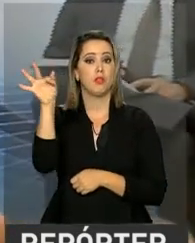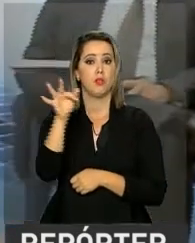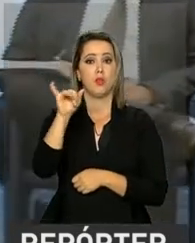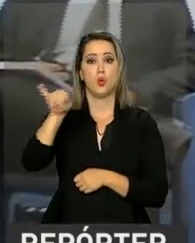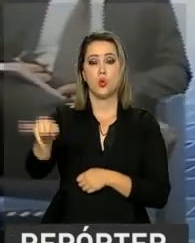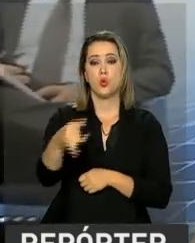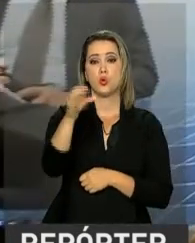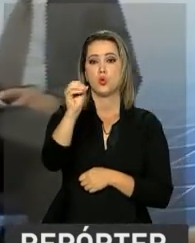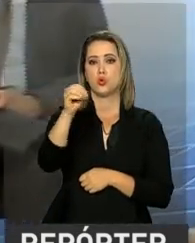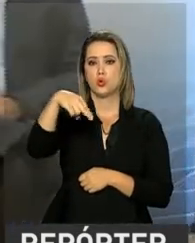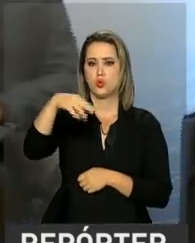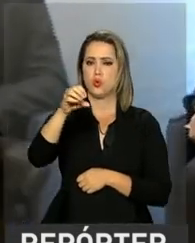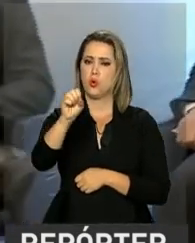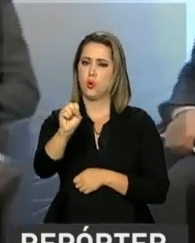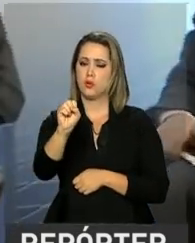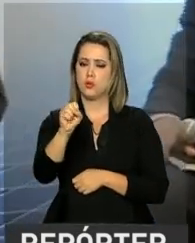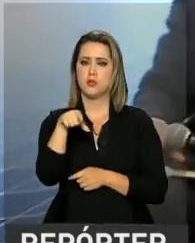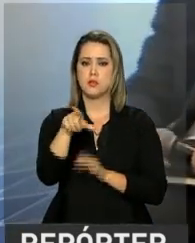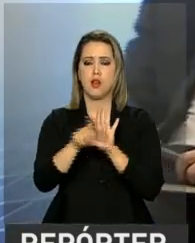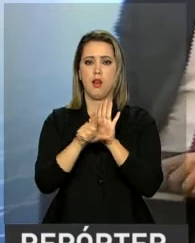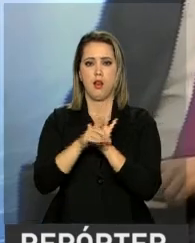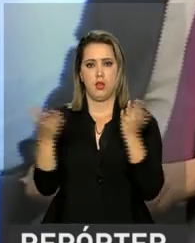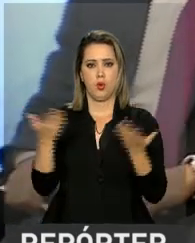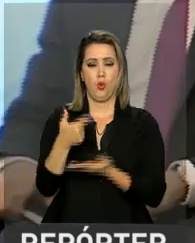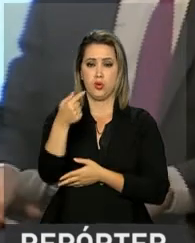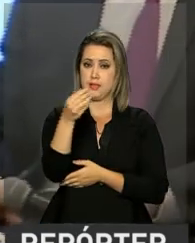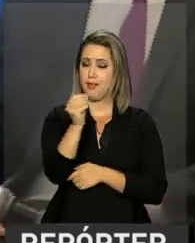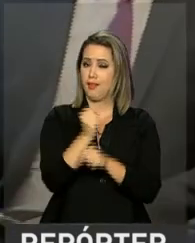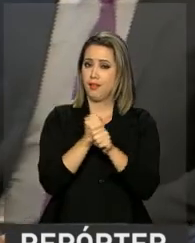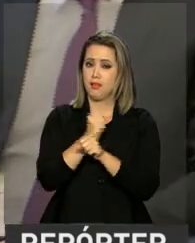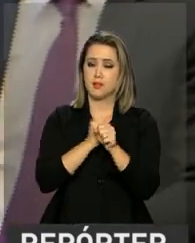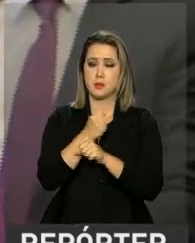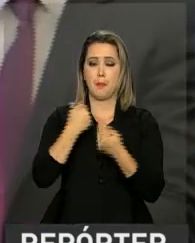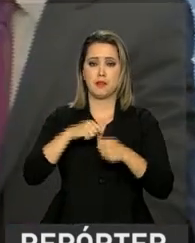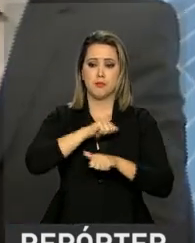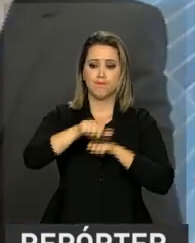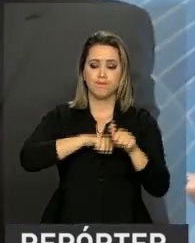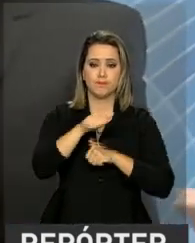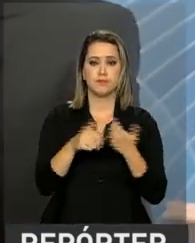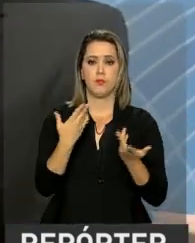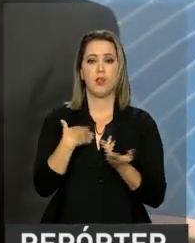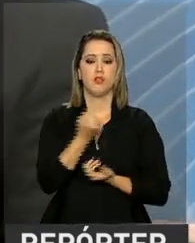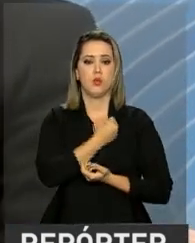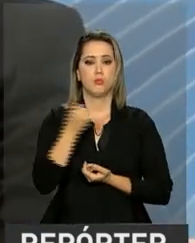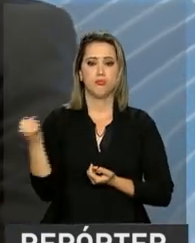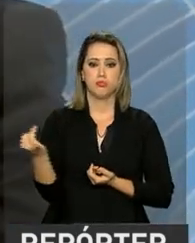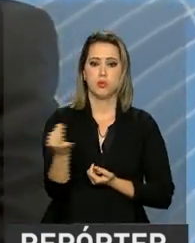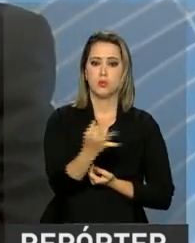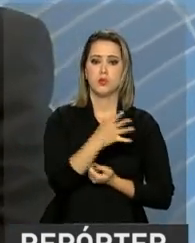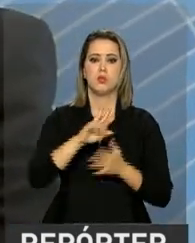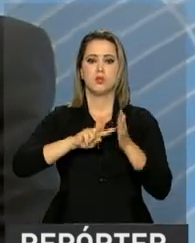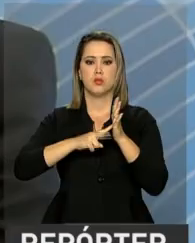martins a legislação atual com 70 anos precisa ser revista e há um número excessivo de